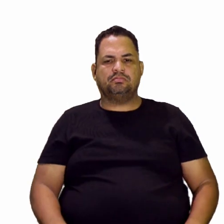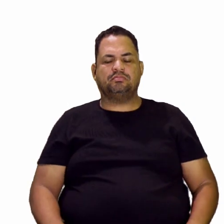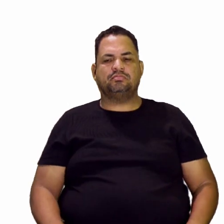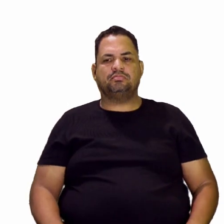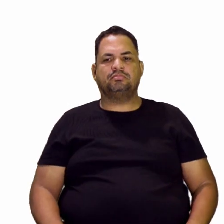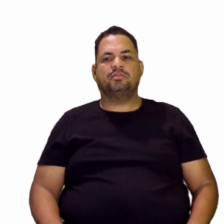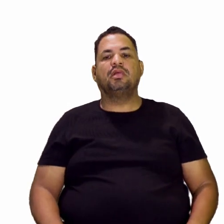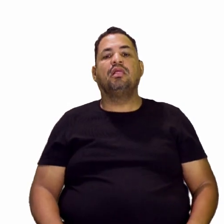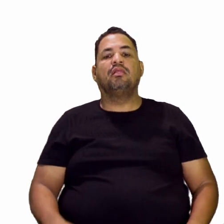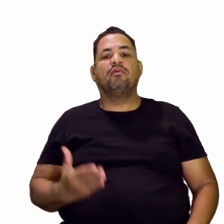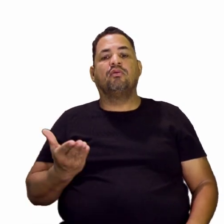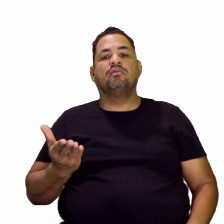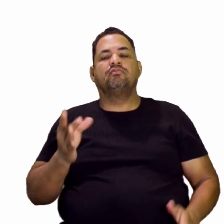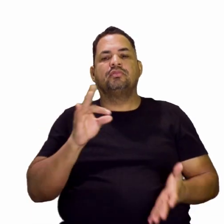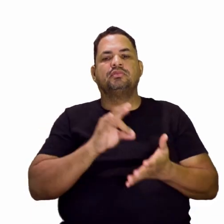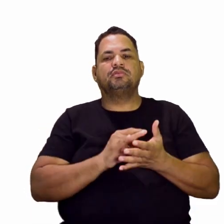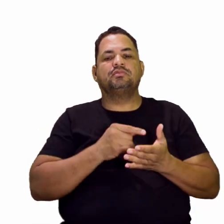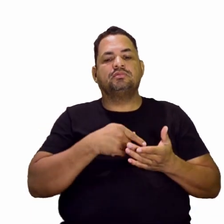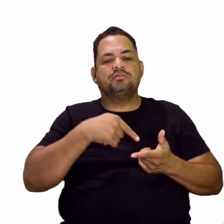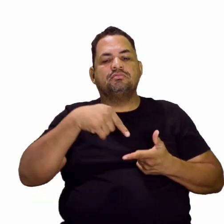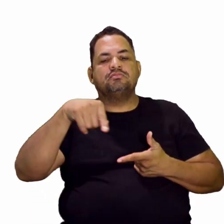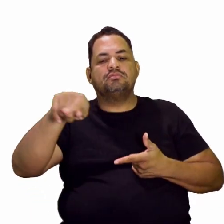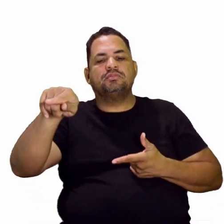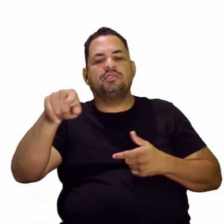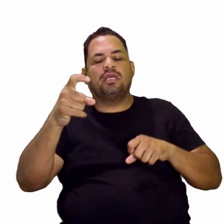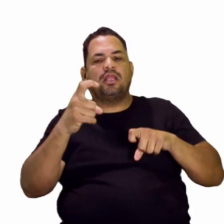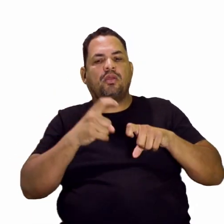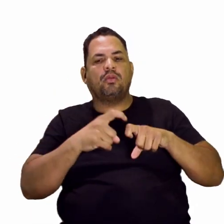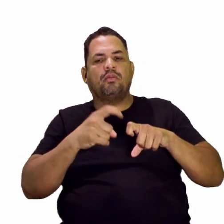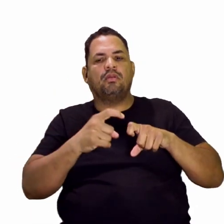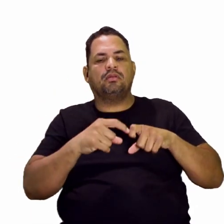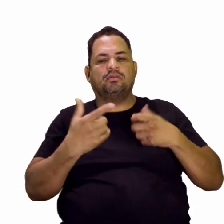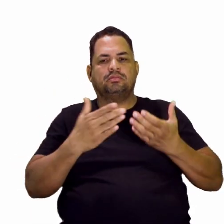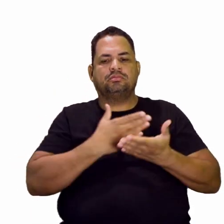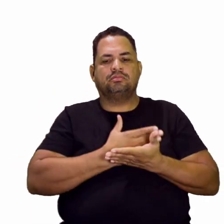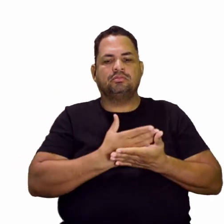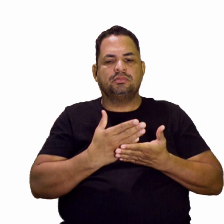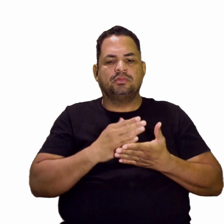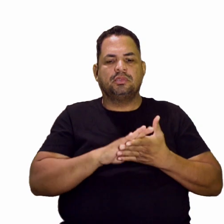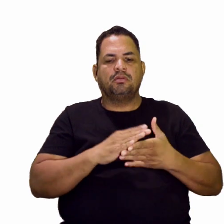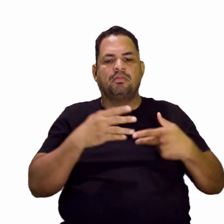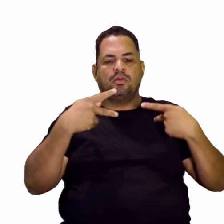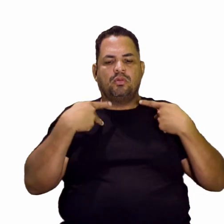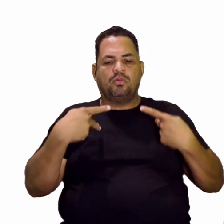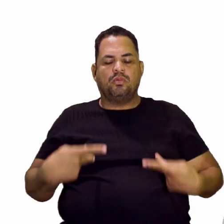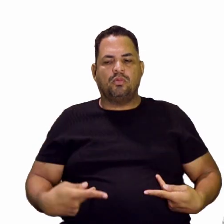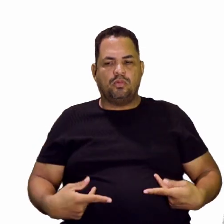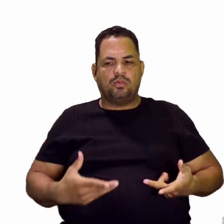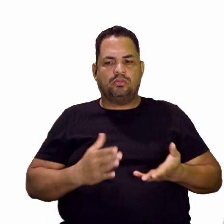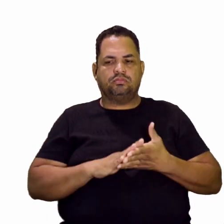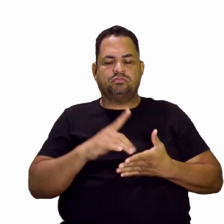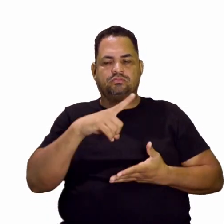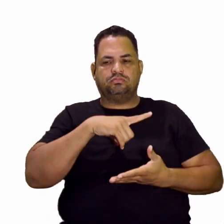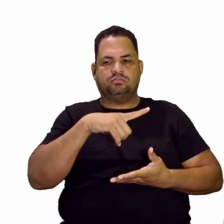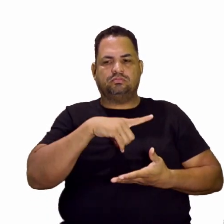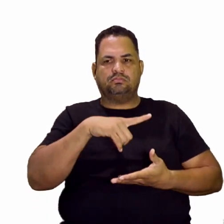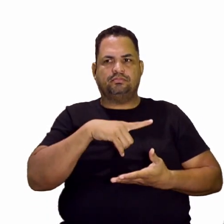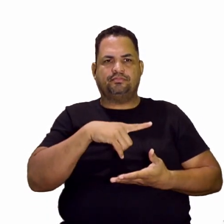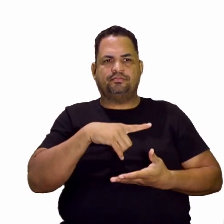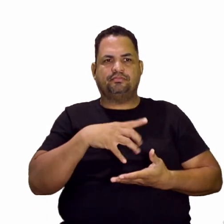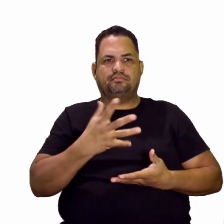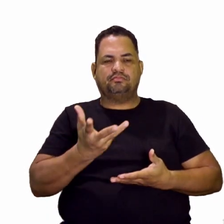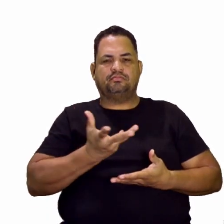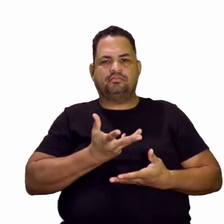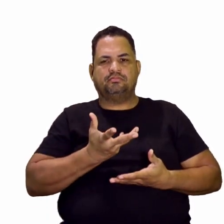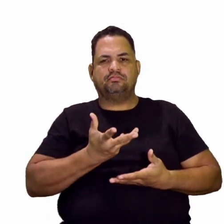no médico já diz para o meu corpo que a partir dali eu vou melhorar, porque eu tive o que eu sempre